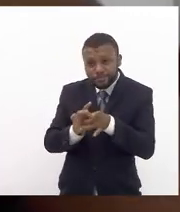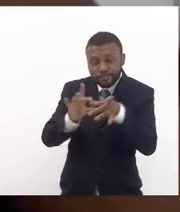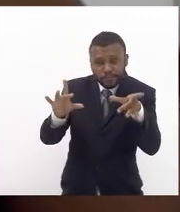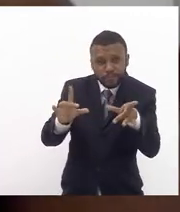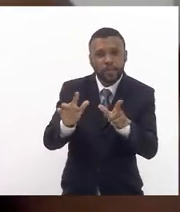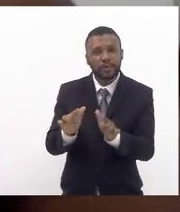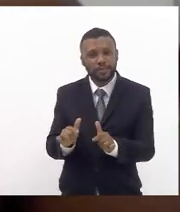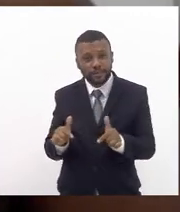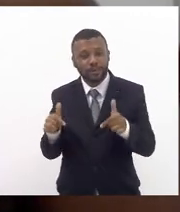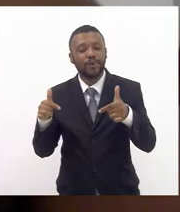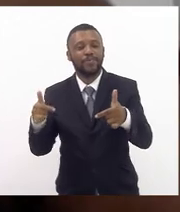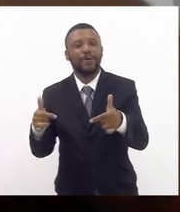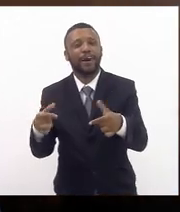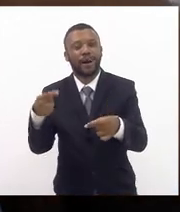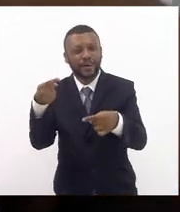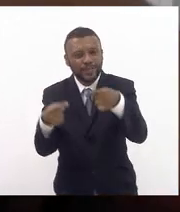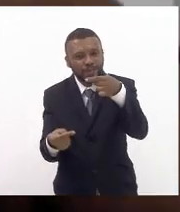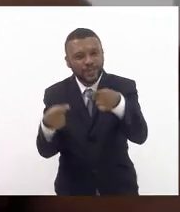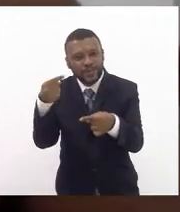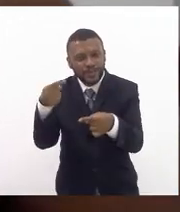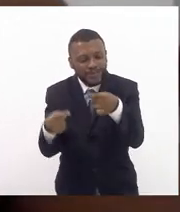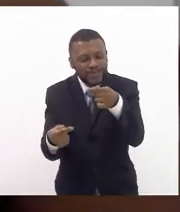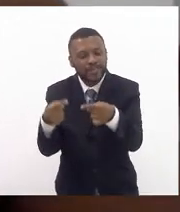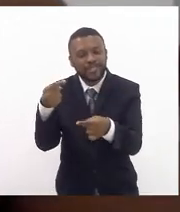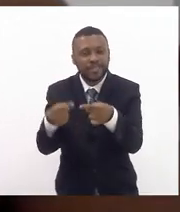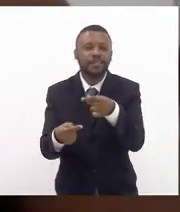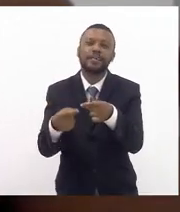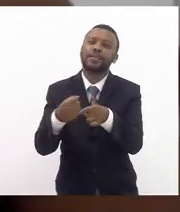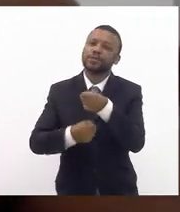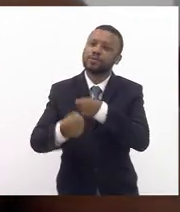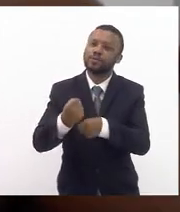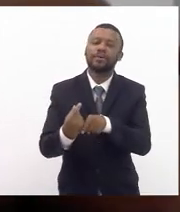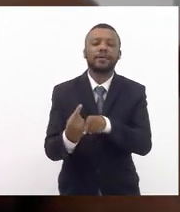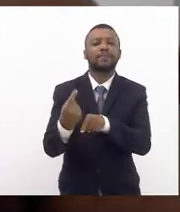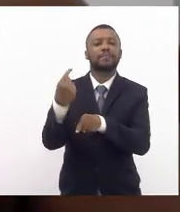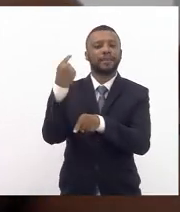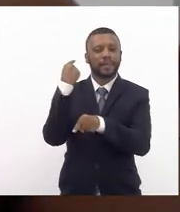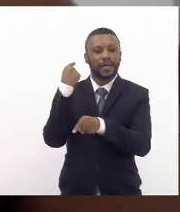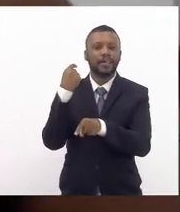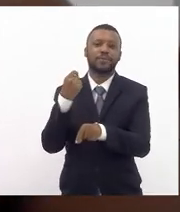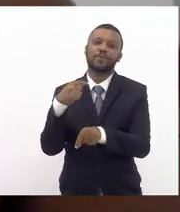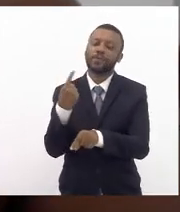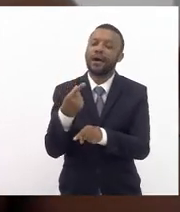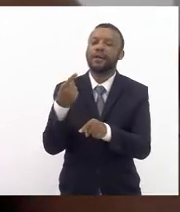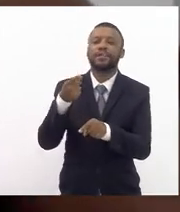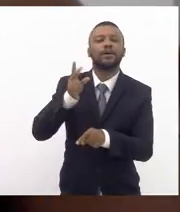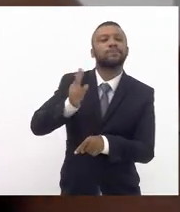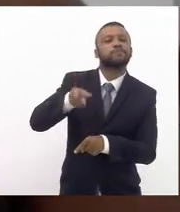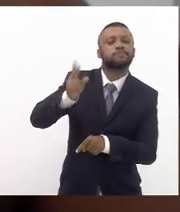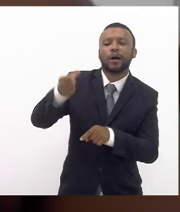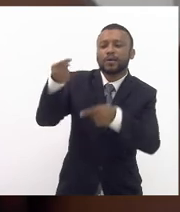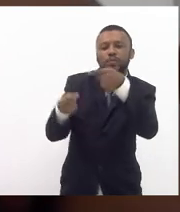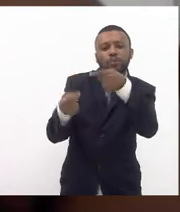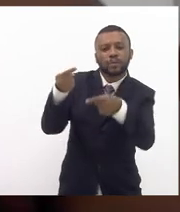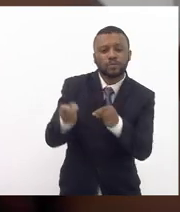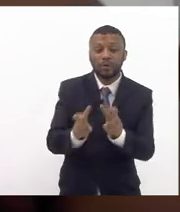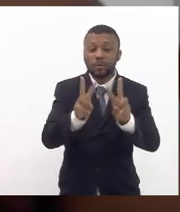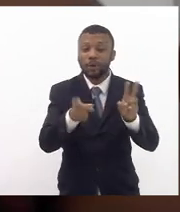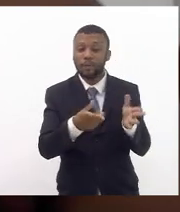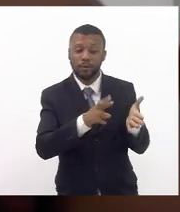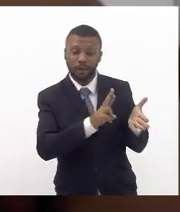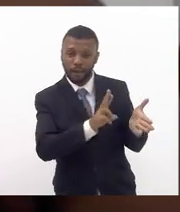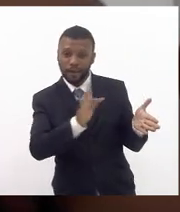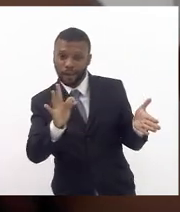feito uma discussão desde quando, ano passado, né, seguimos discutindo sobre o regime de recuperação fiscal